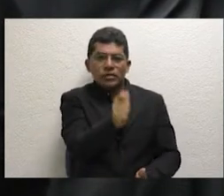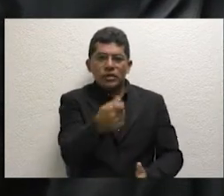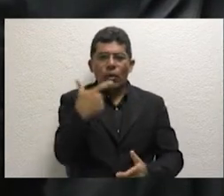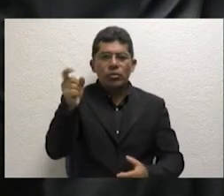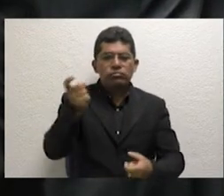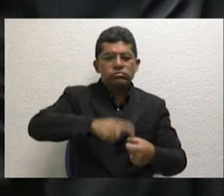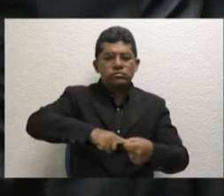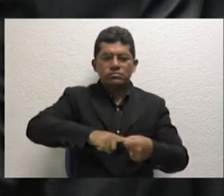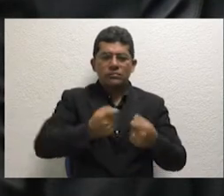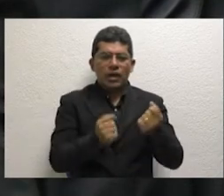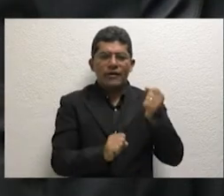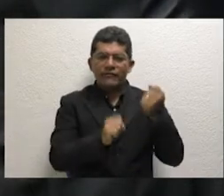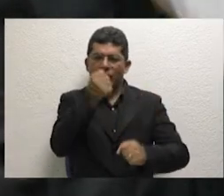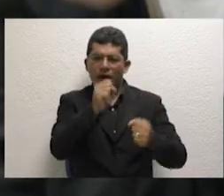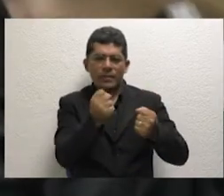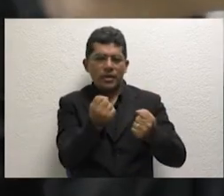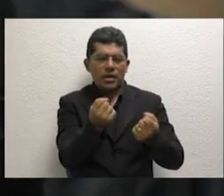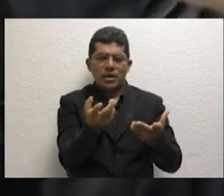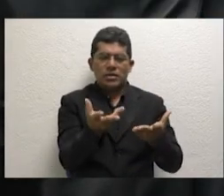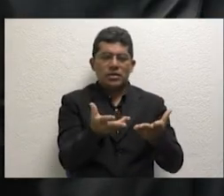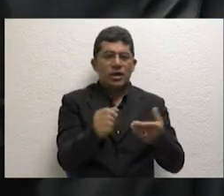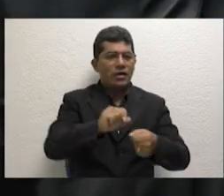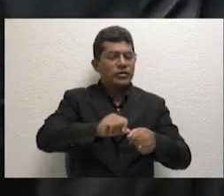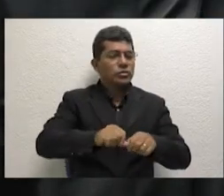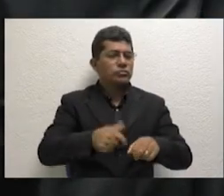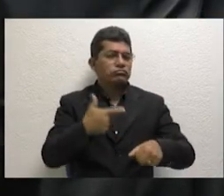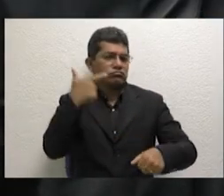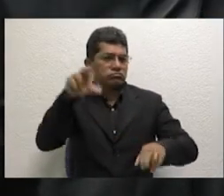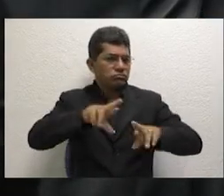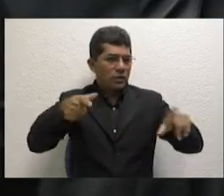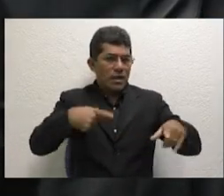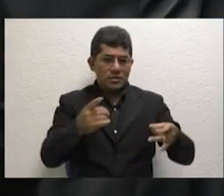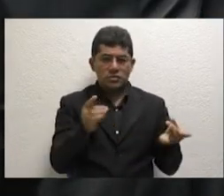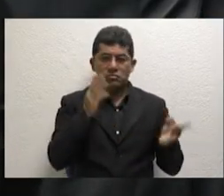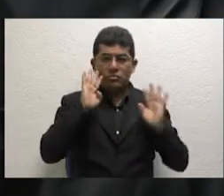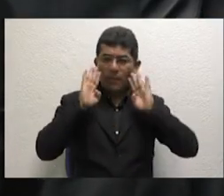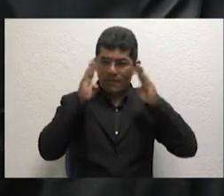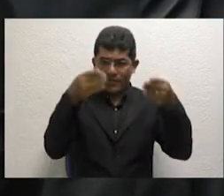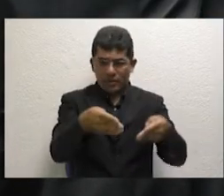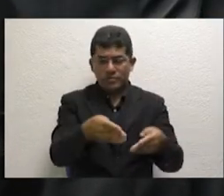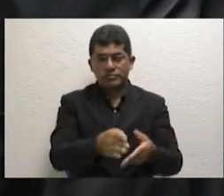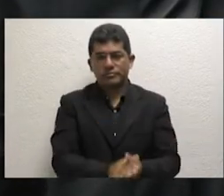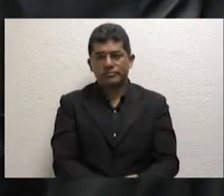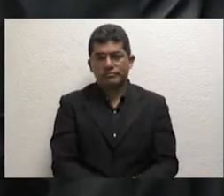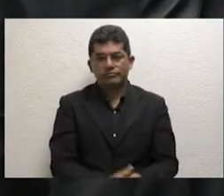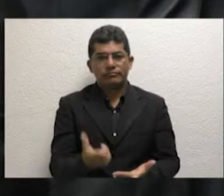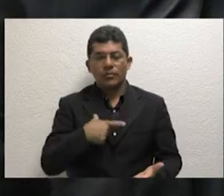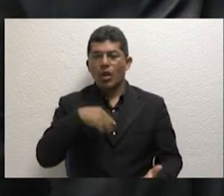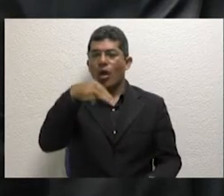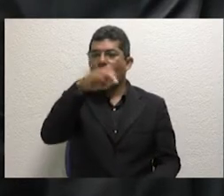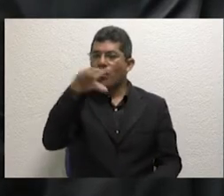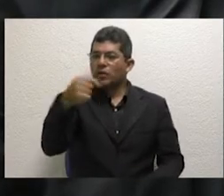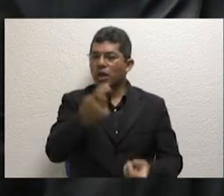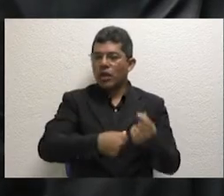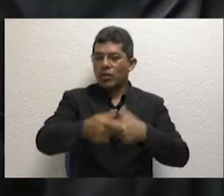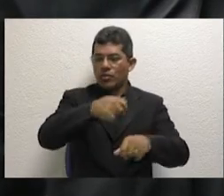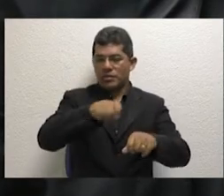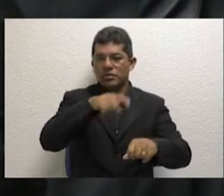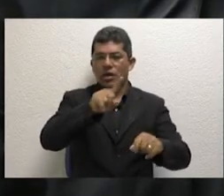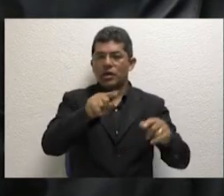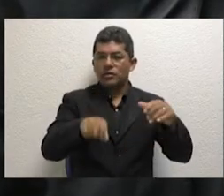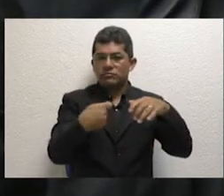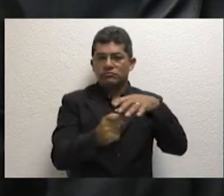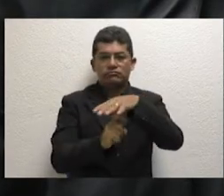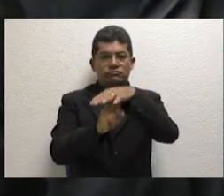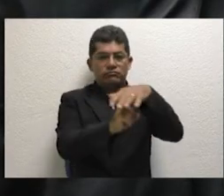ligada à indústria ou ligada especificamente ao modelo econômico Zona Franca de Manaus